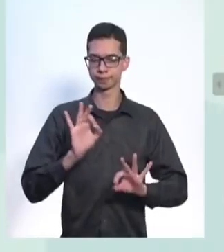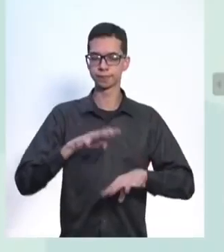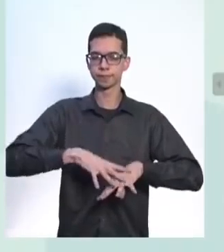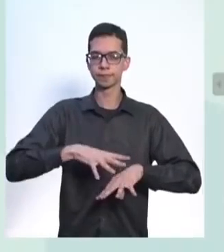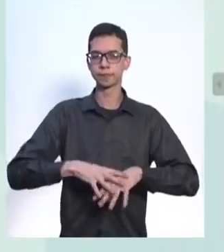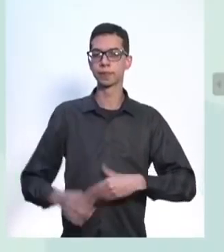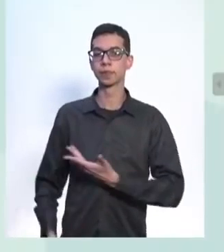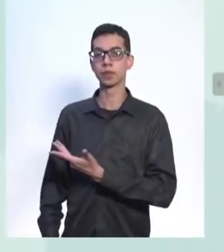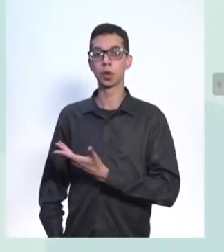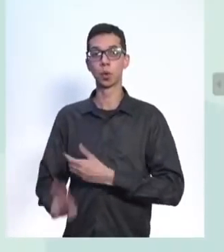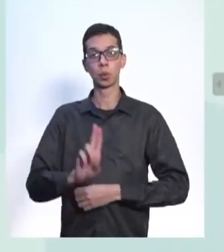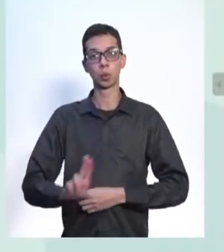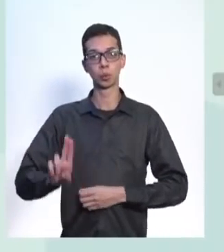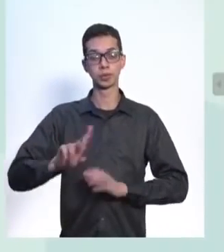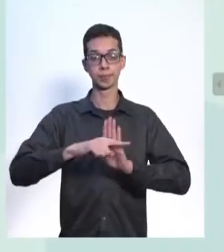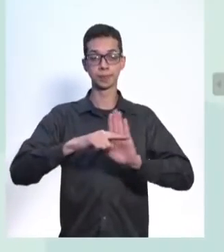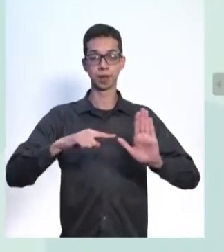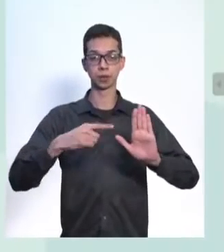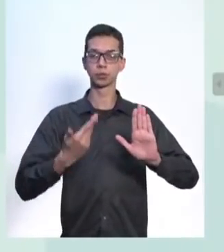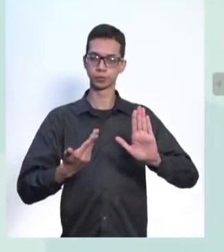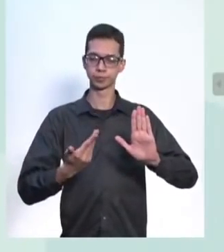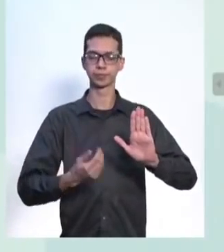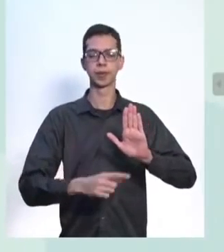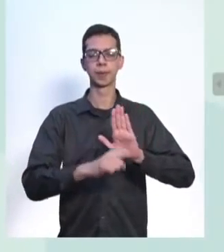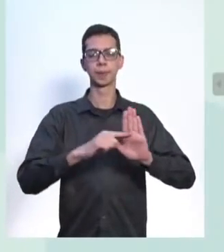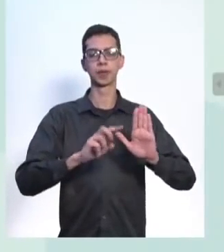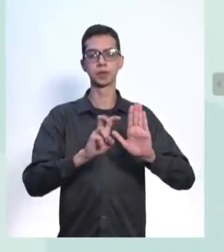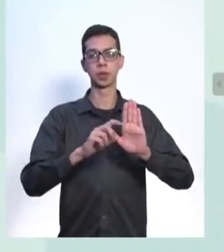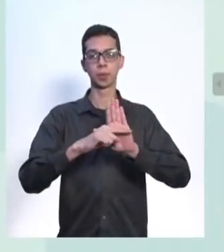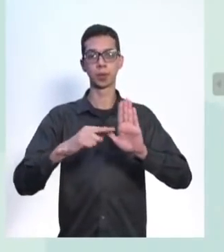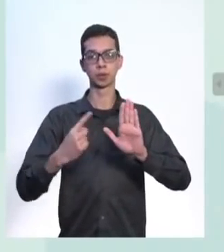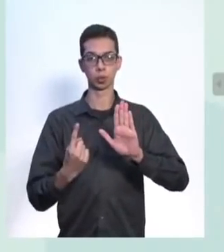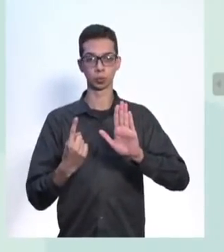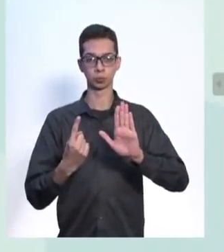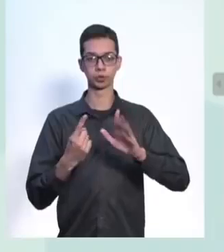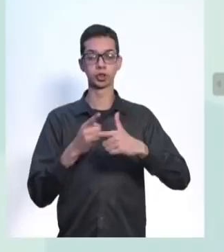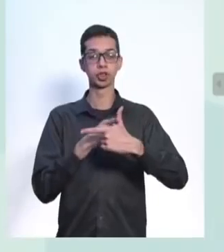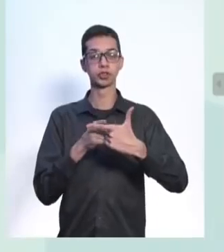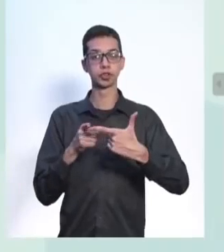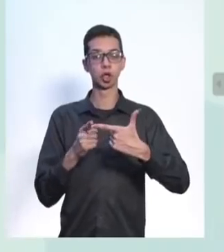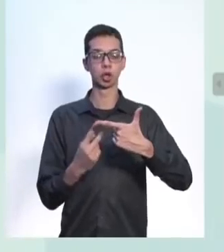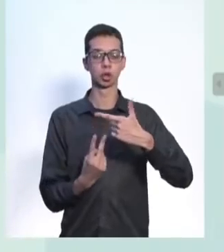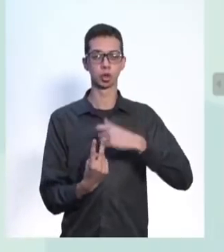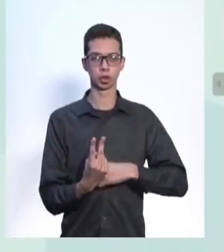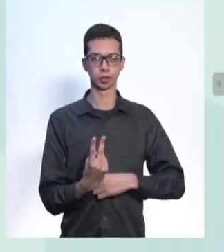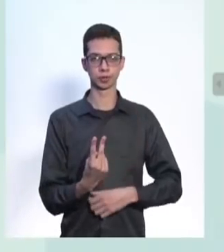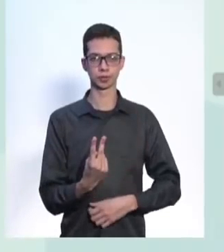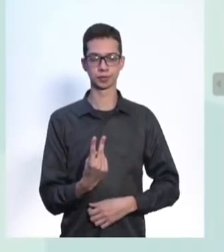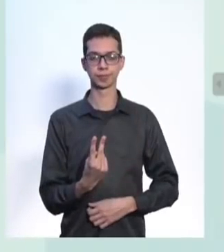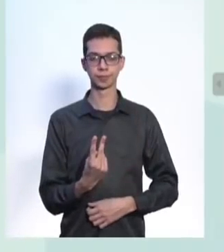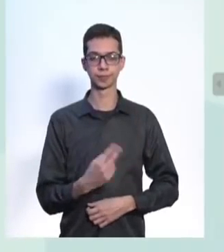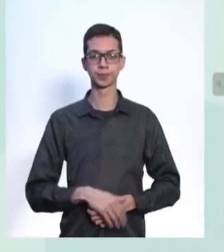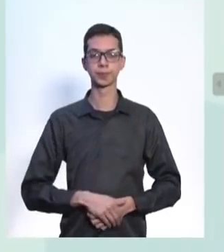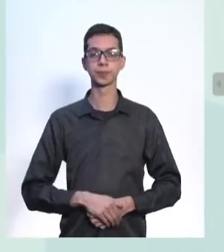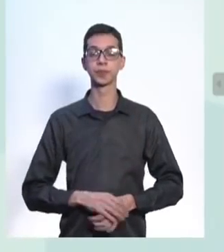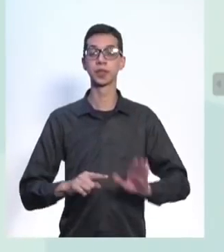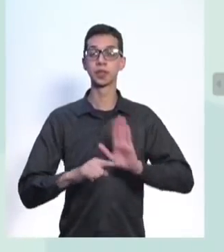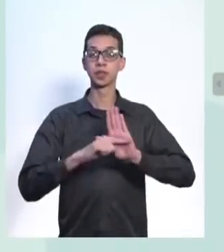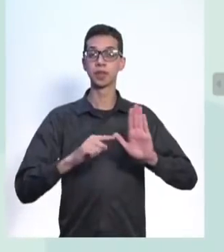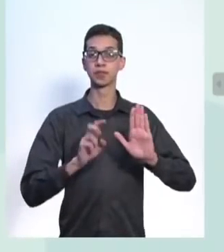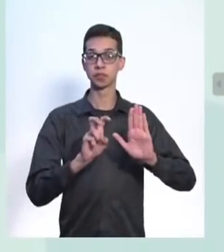de menos. Então, menos 5 menos 1 dividido por 2. Devo 5, devo 1,